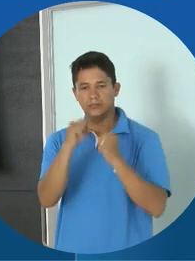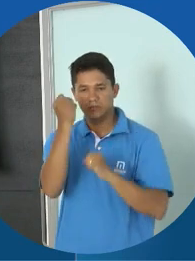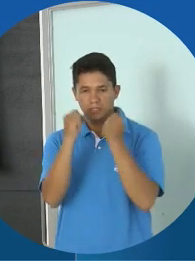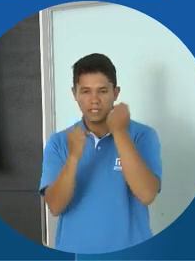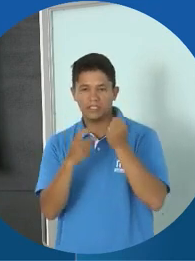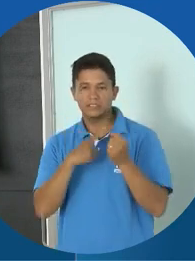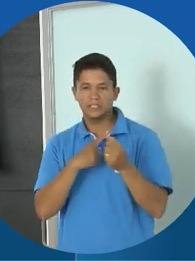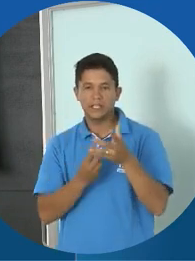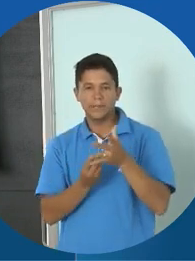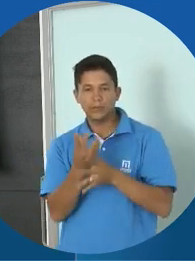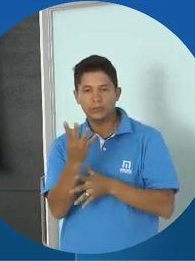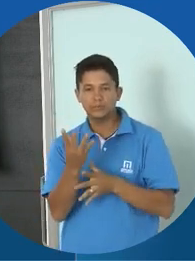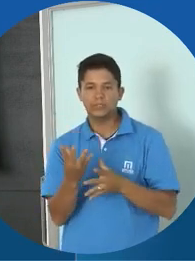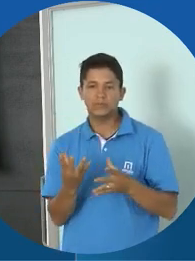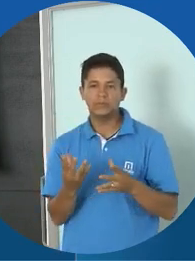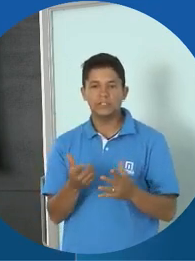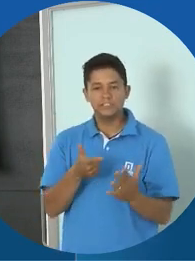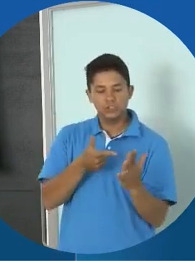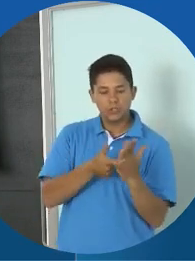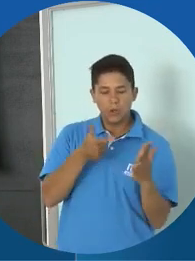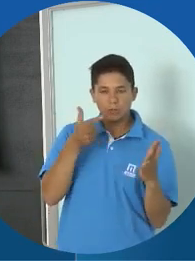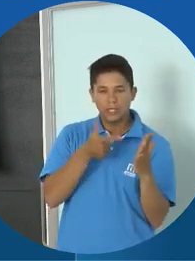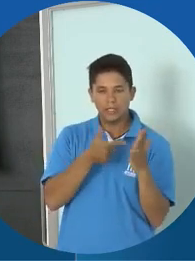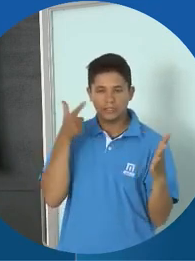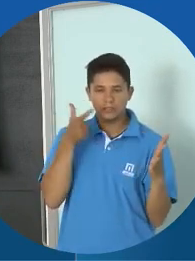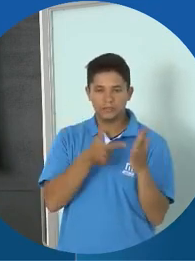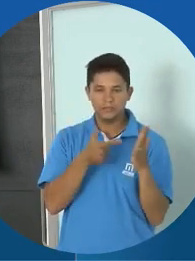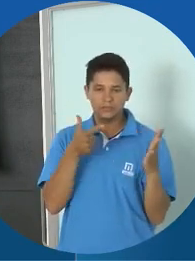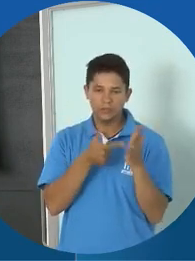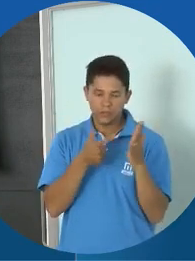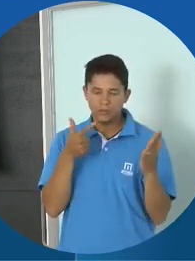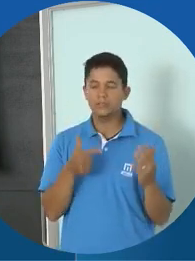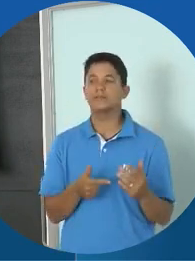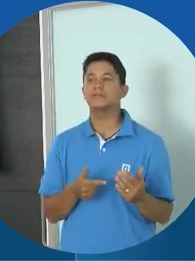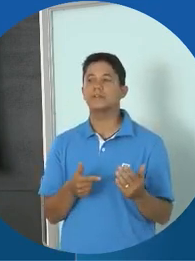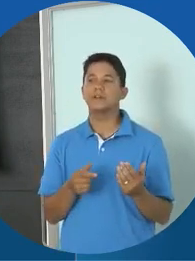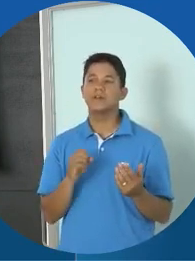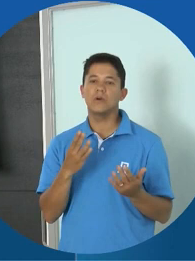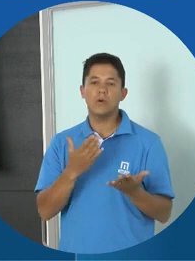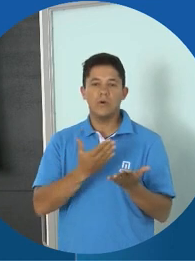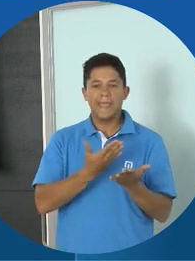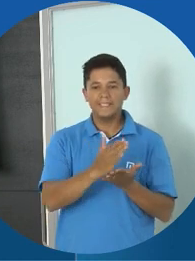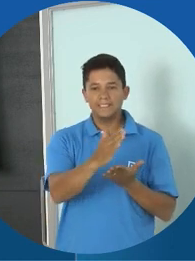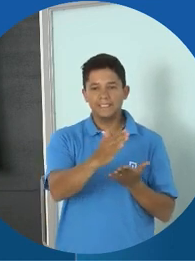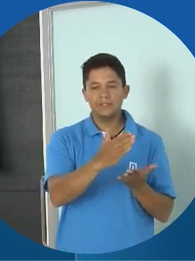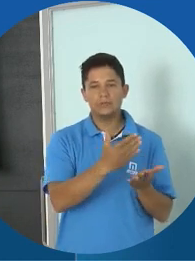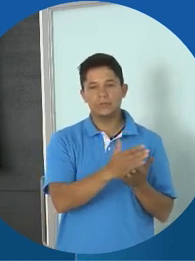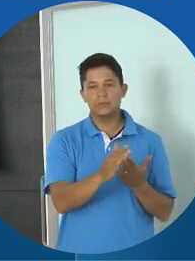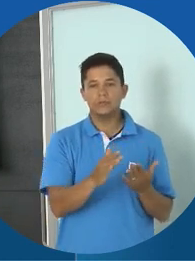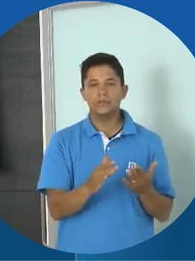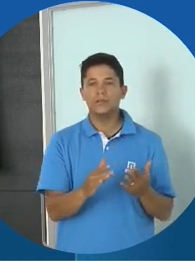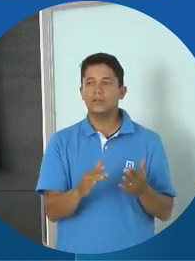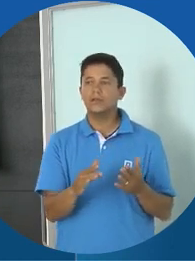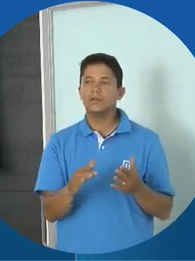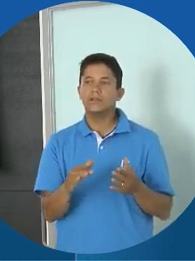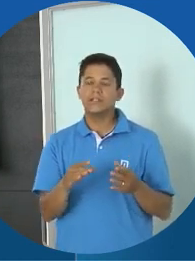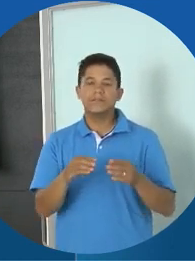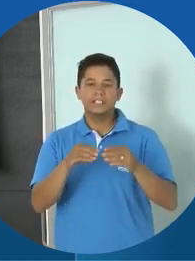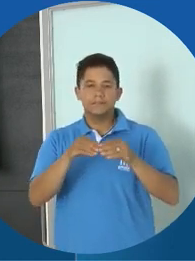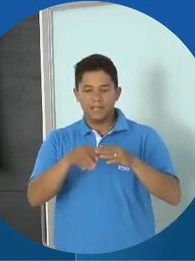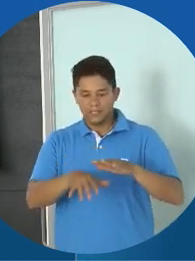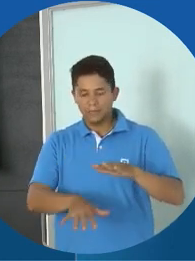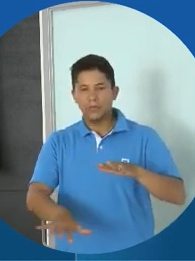de solda, tem o resíduo do ambiente industrial, que muitas vezes percola pelo